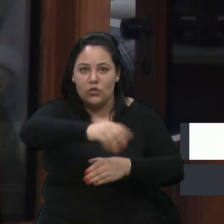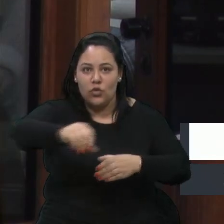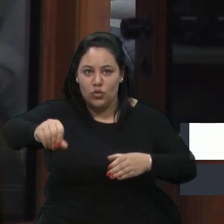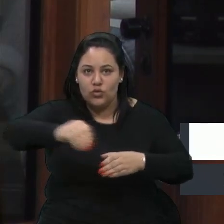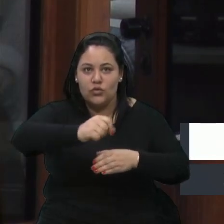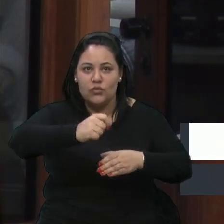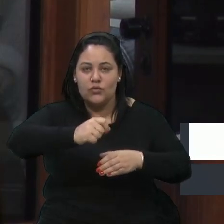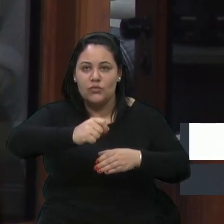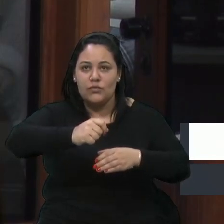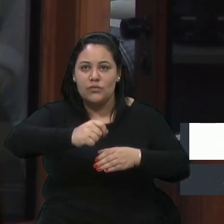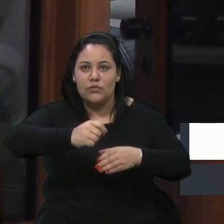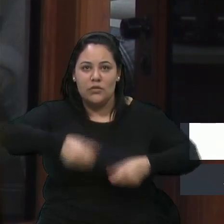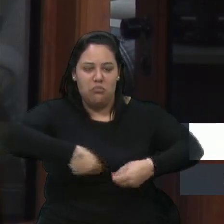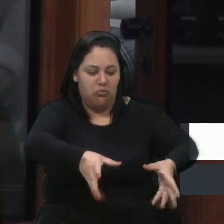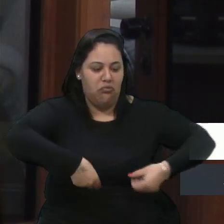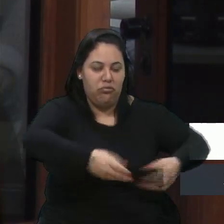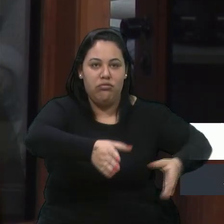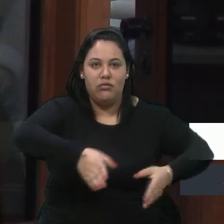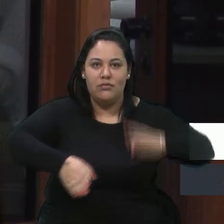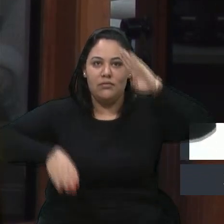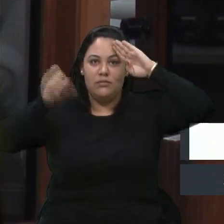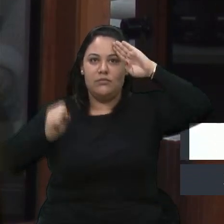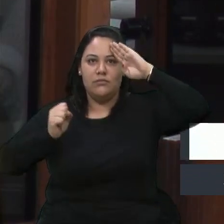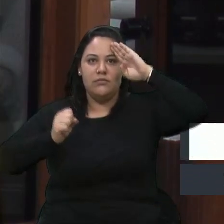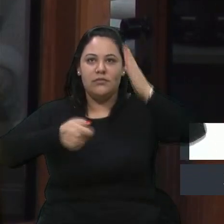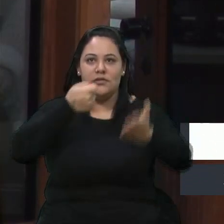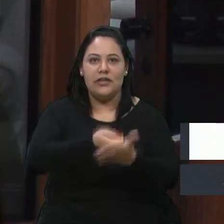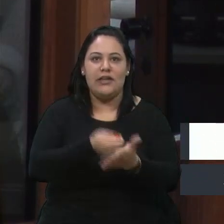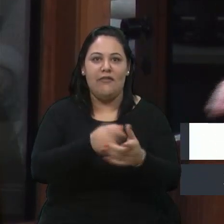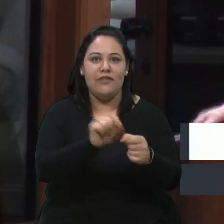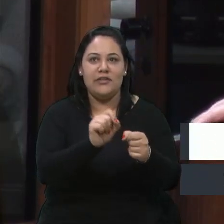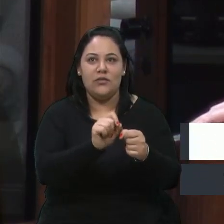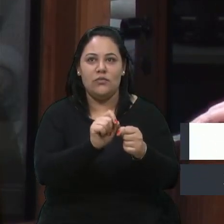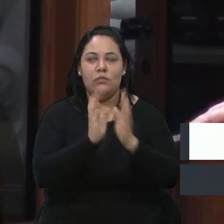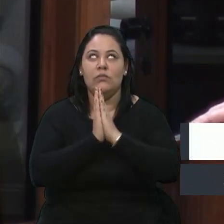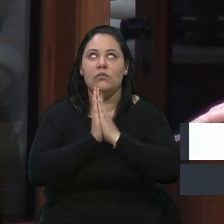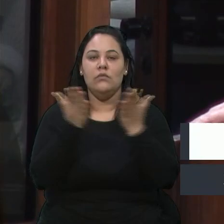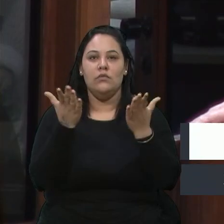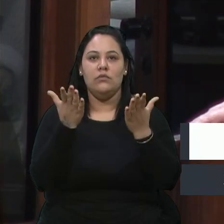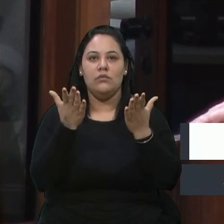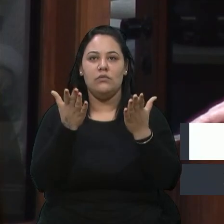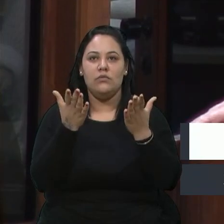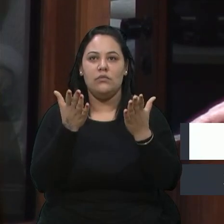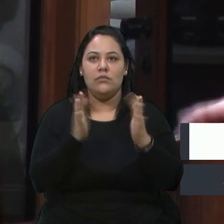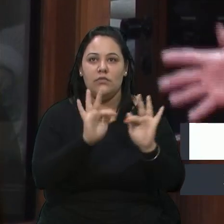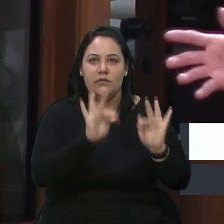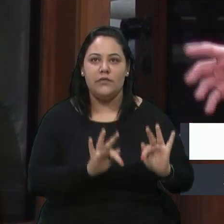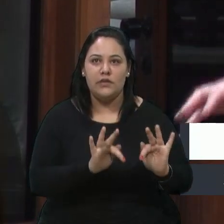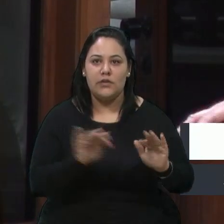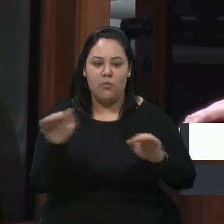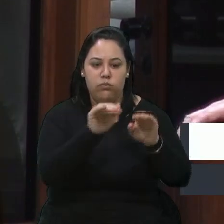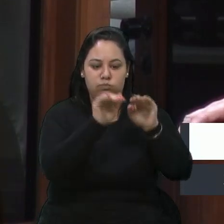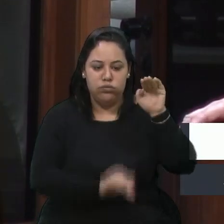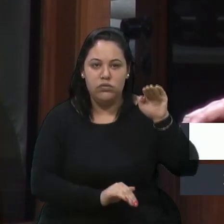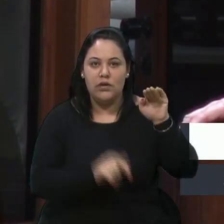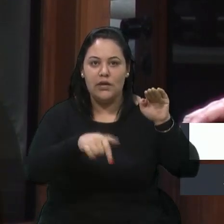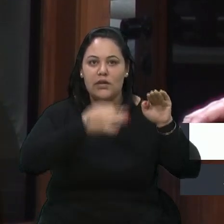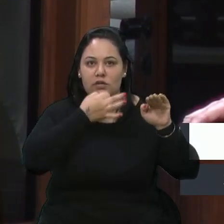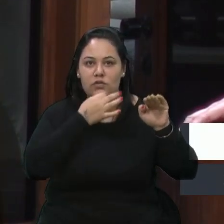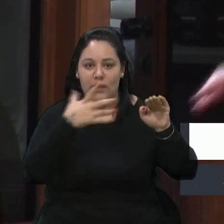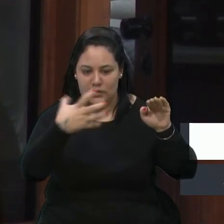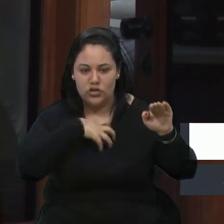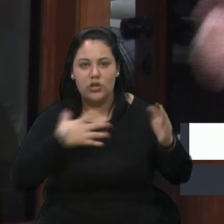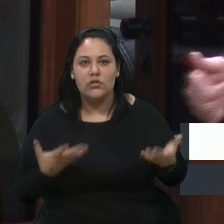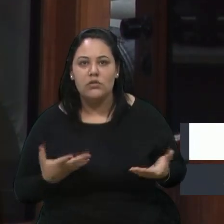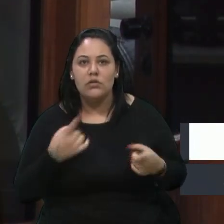monumento imigrante jogar para tentar acabar com essa imoralidade que está em Caxias do Sul. Vai ter que ser dessa forma.